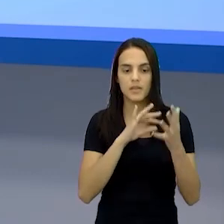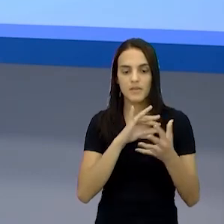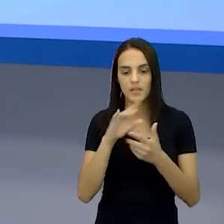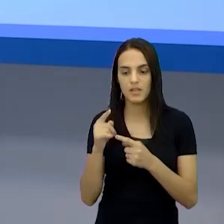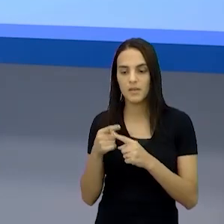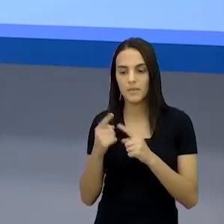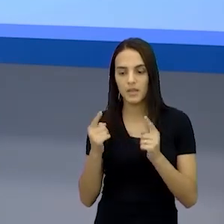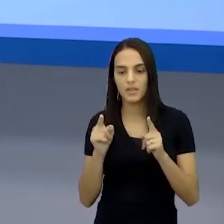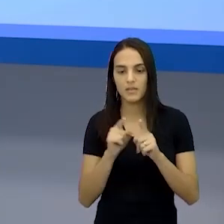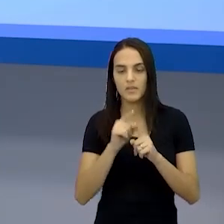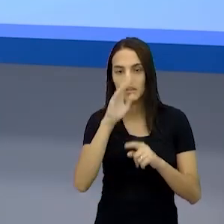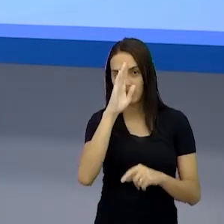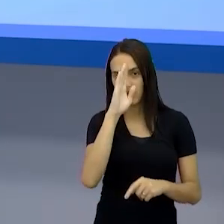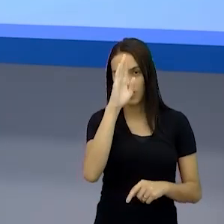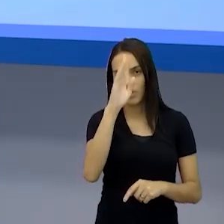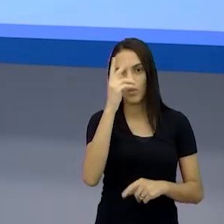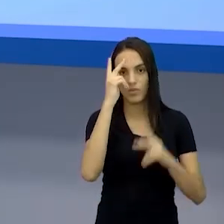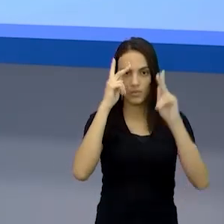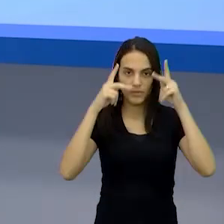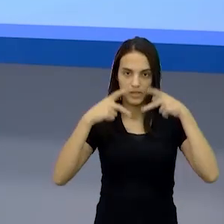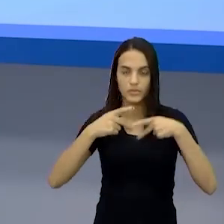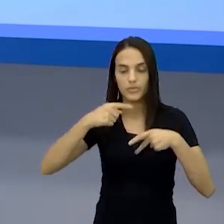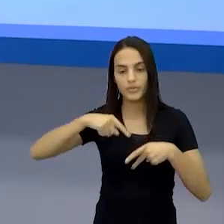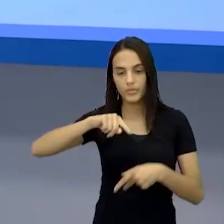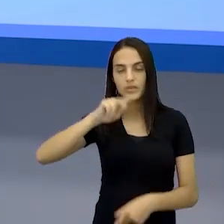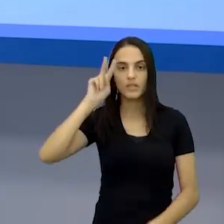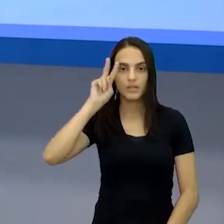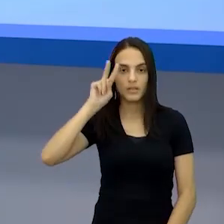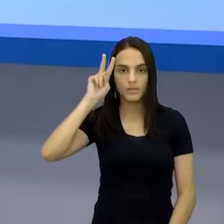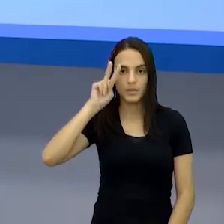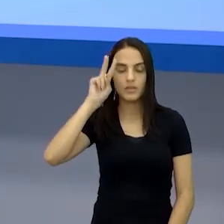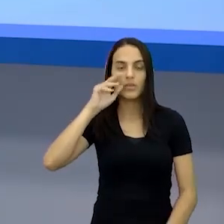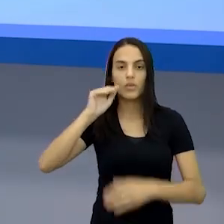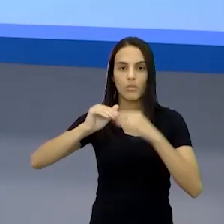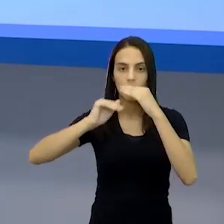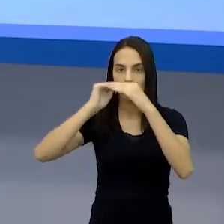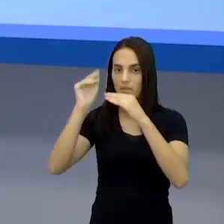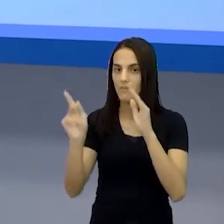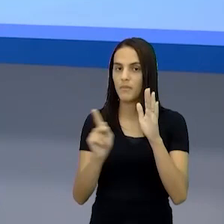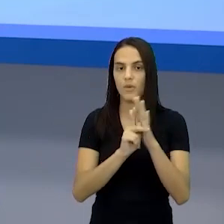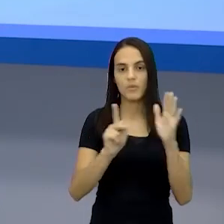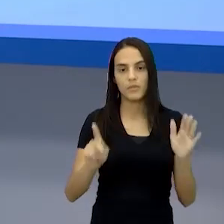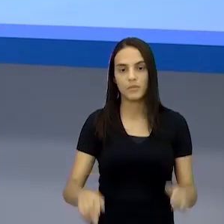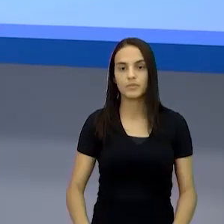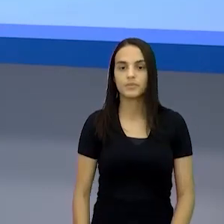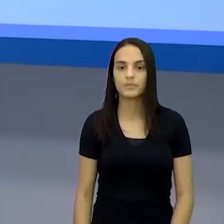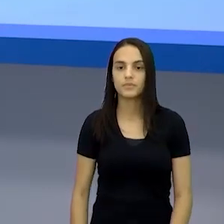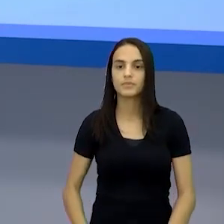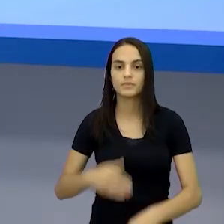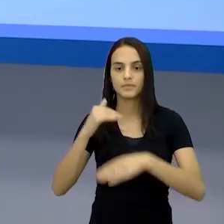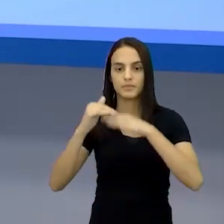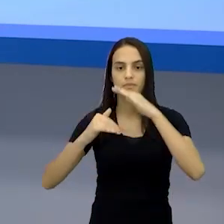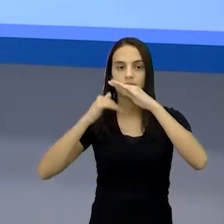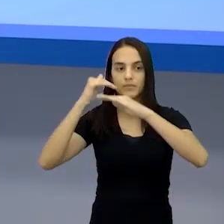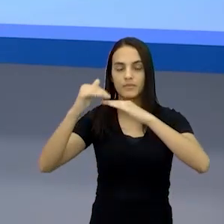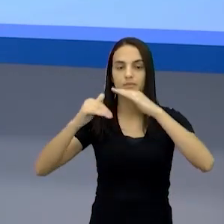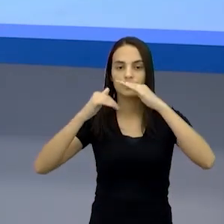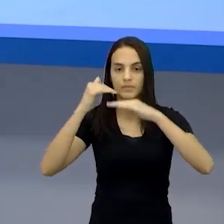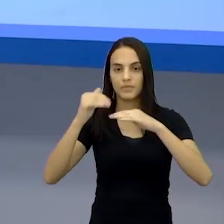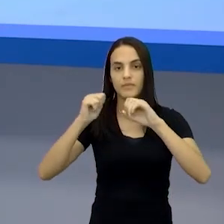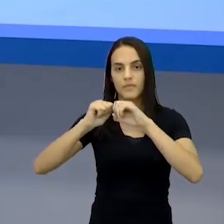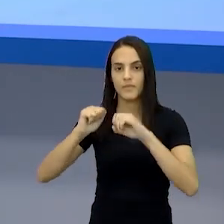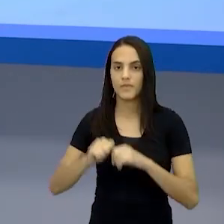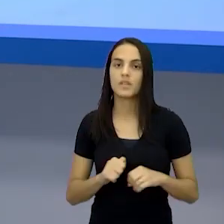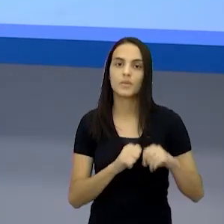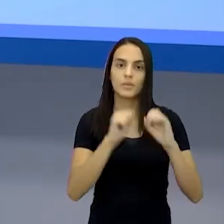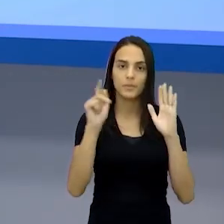também diretamente ao ser humano. E a gente está lembrando aí que é um processo antrópico, ou seja, é um processo aí feito aí